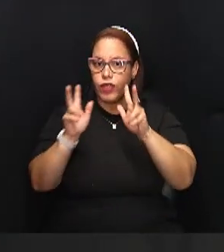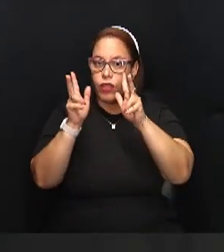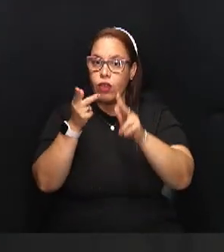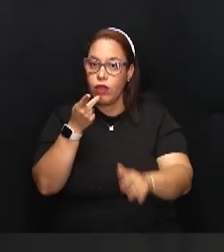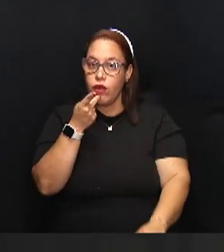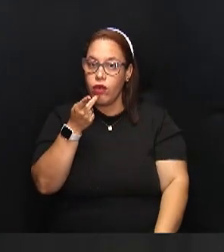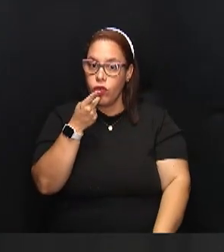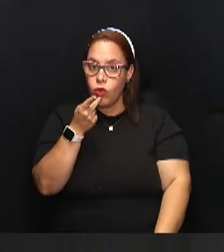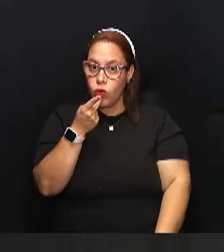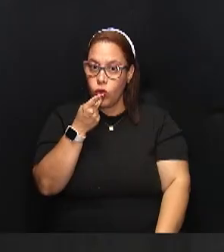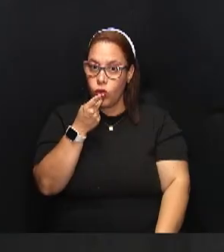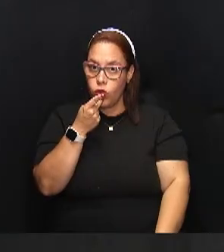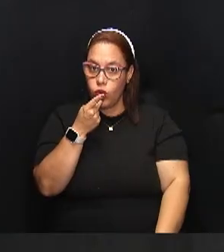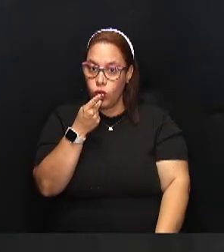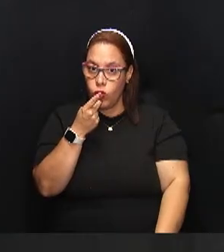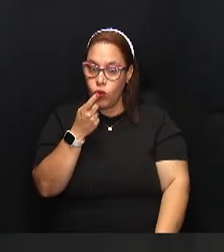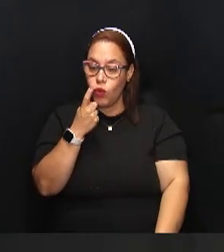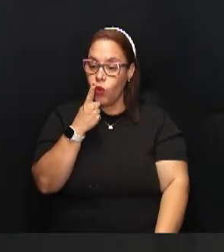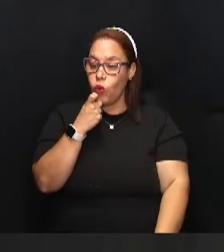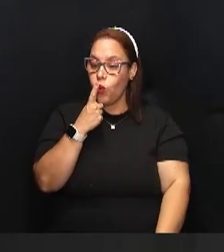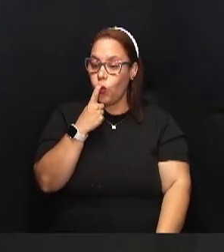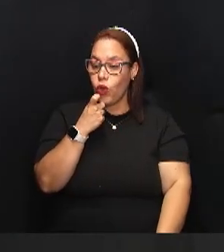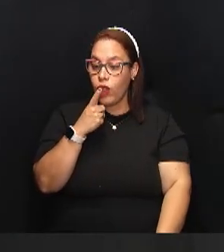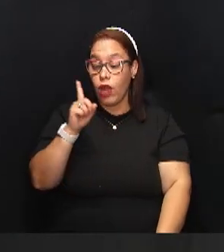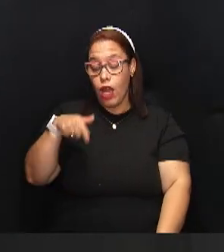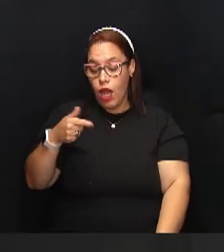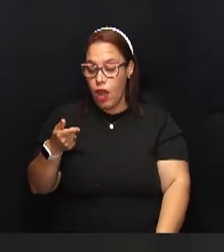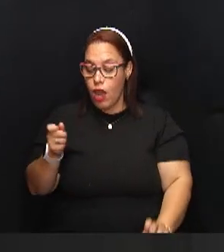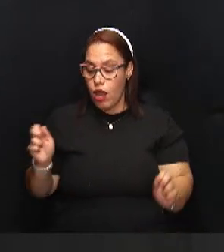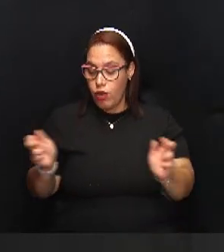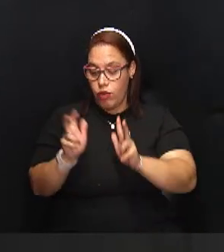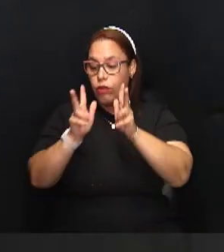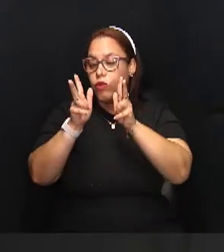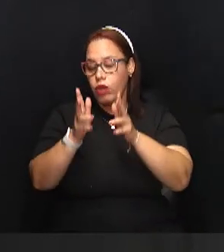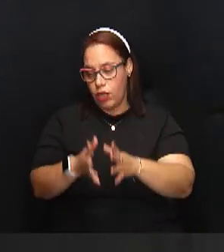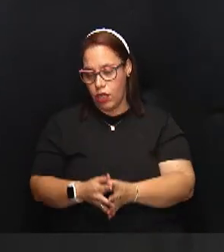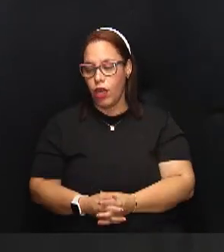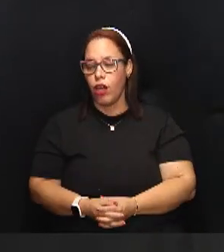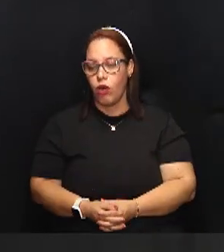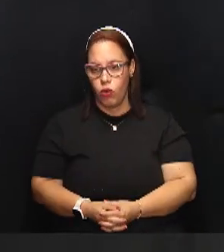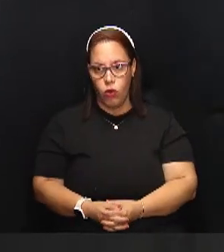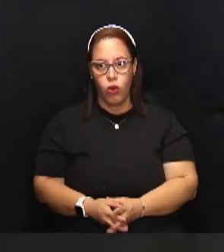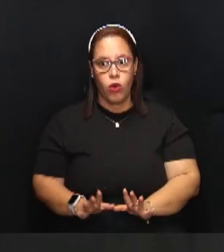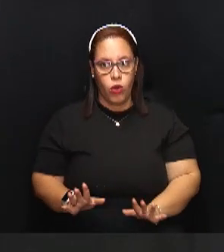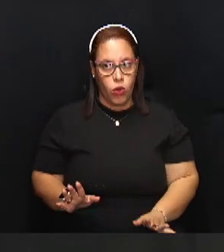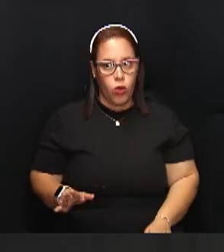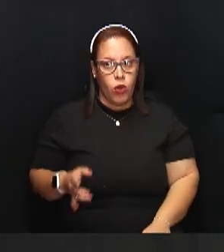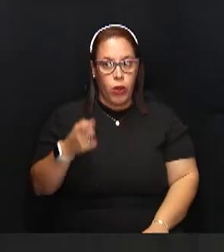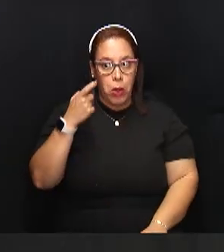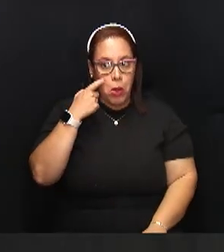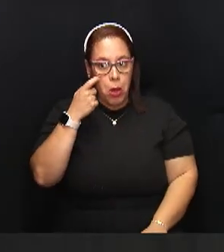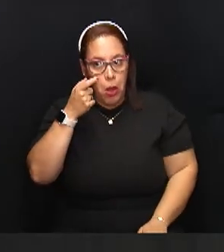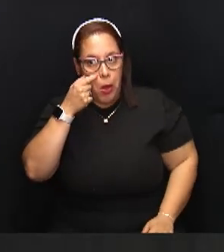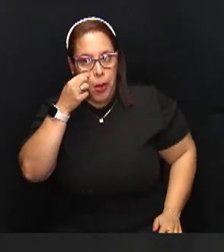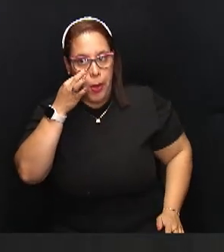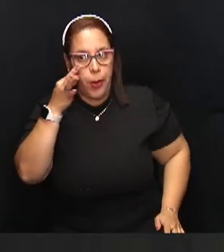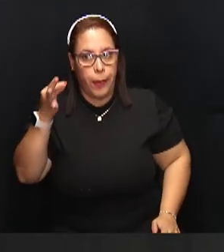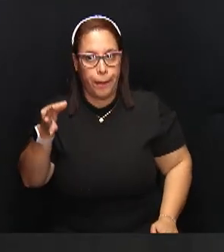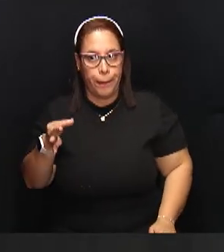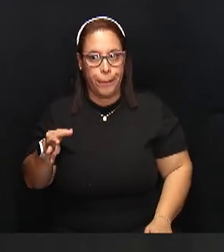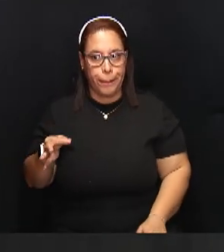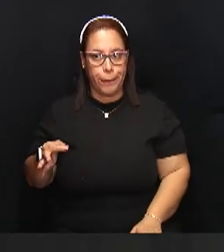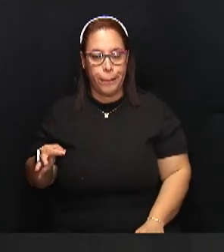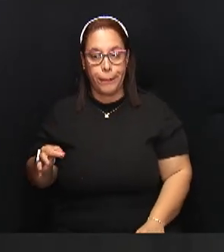falando, o sangramento, o sangue é um sinal, então é importante que as pessoas fiquem atentas a isso, que é algo